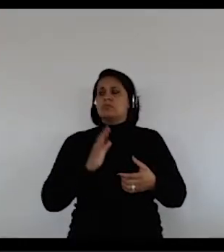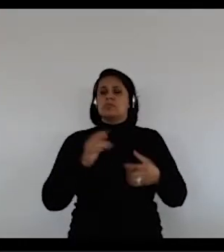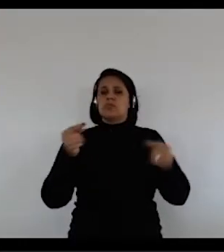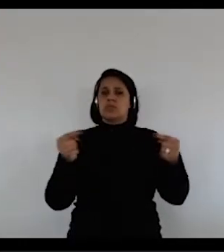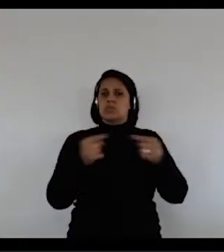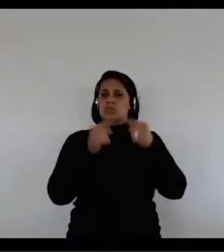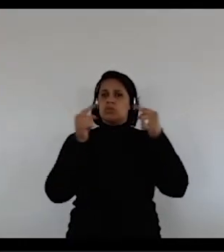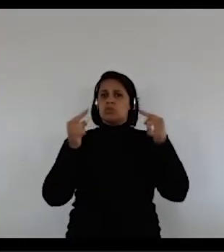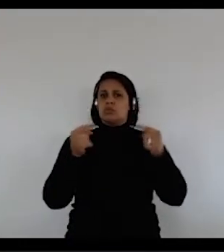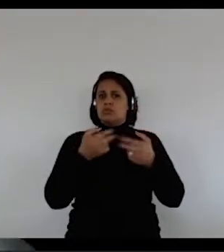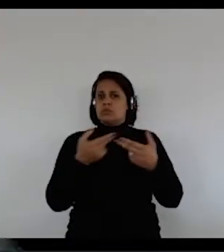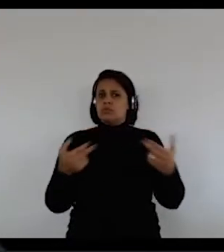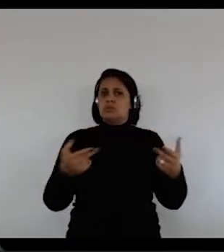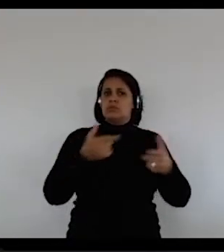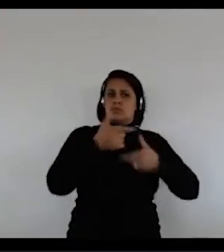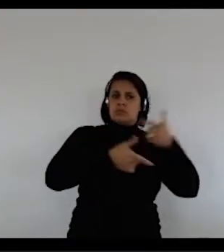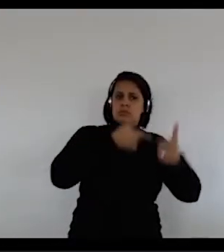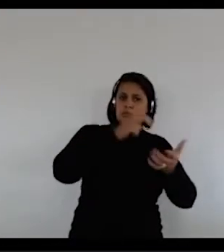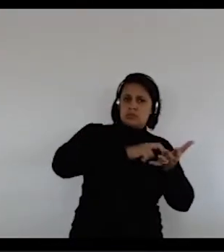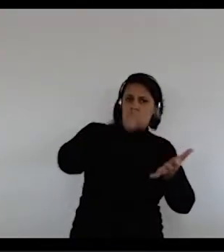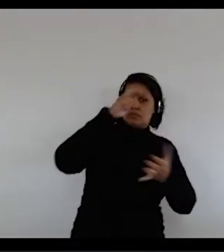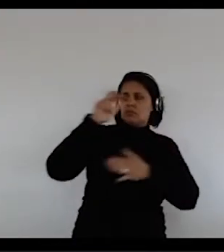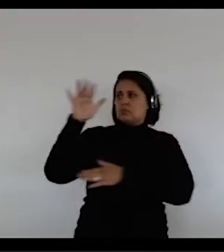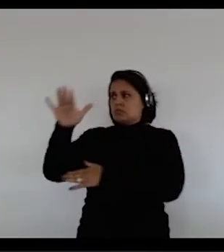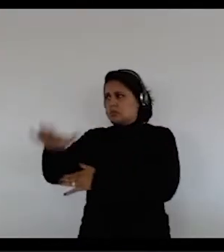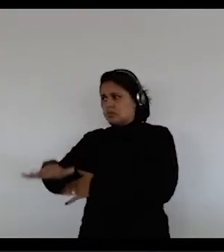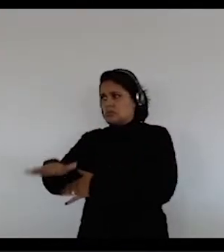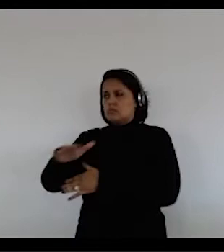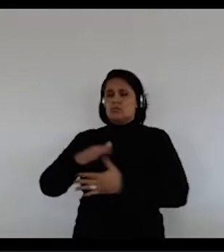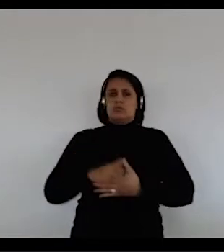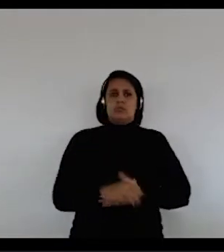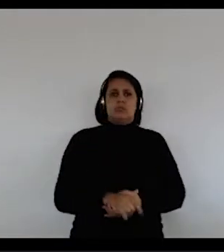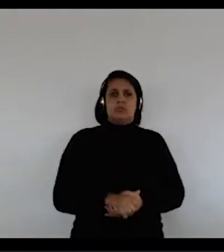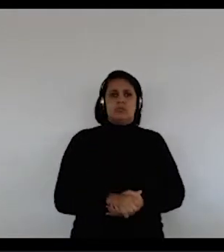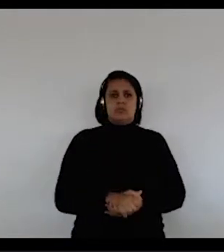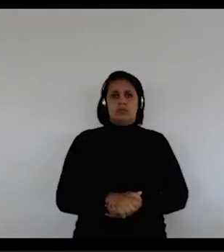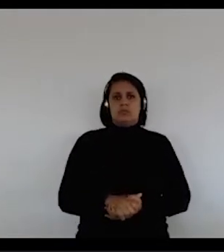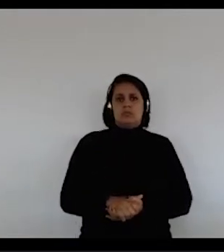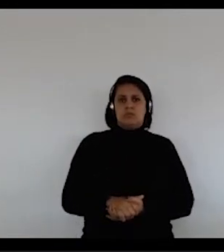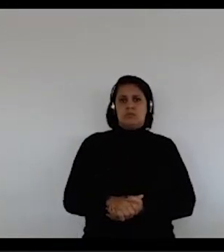de jornada da manhã e jornada da tarde,